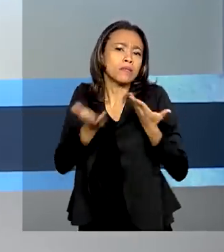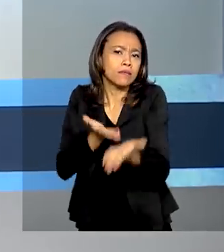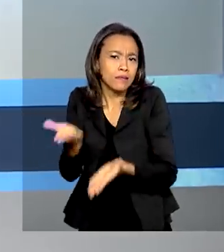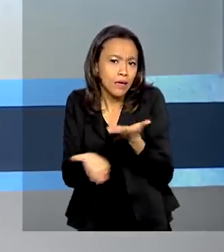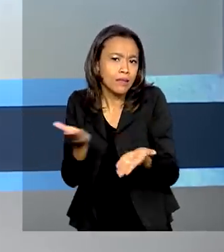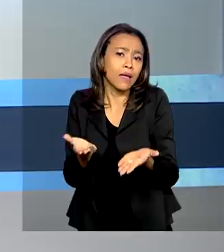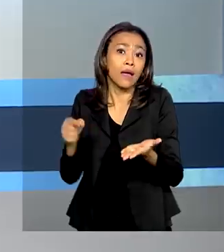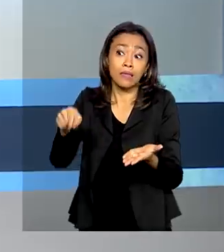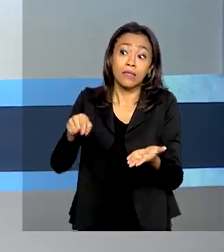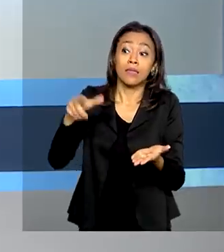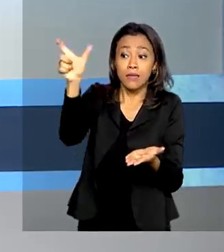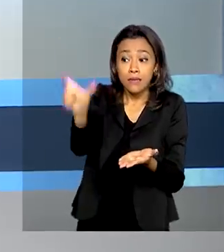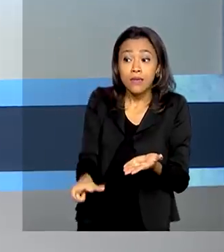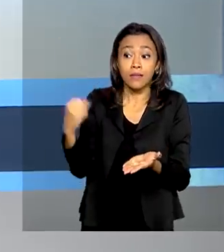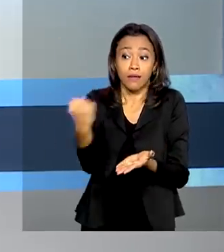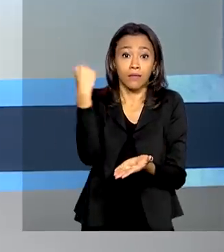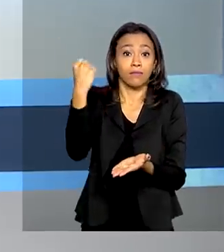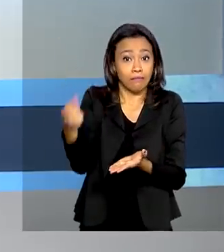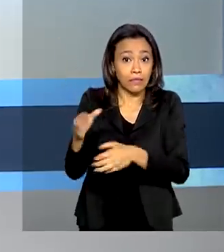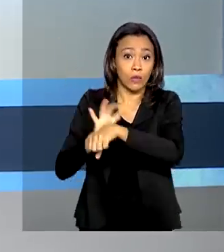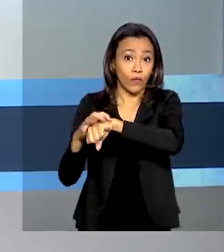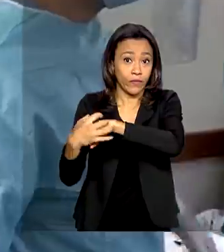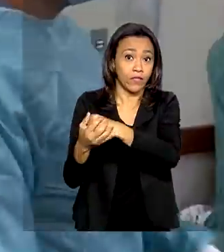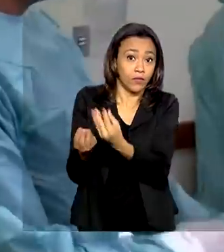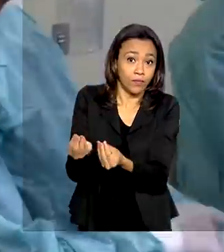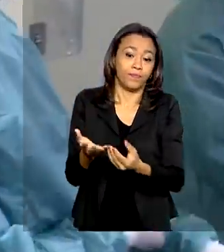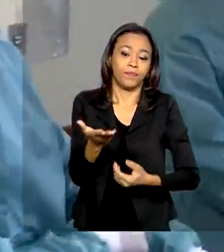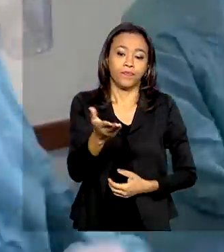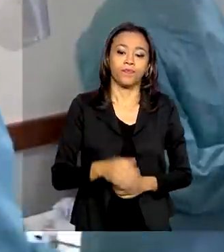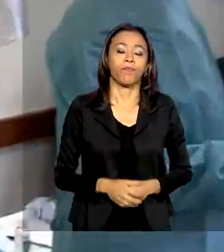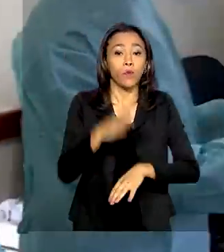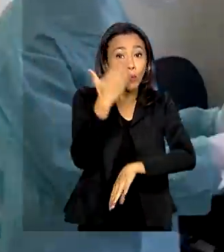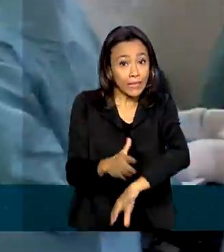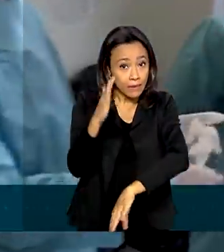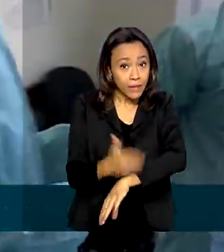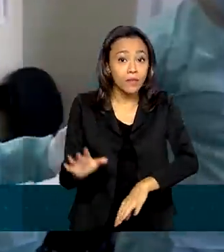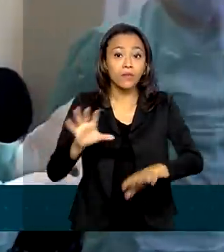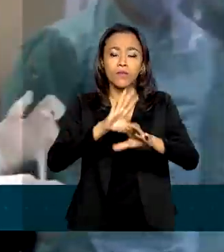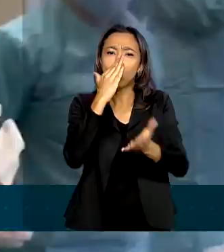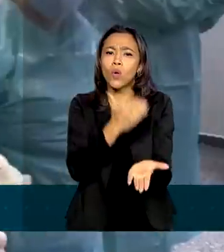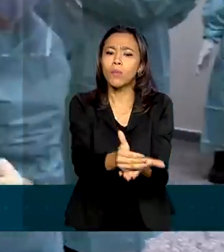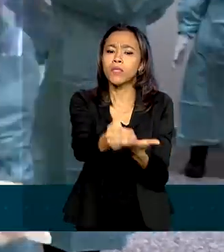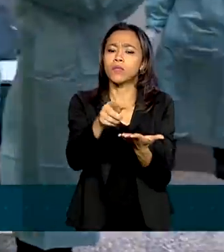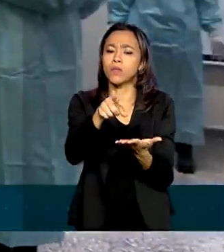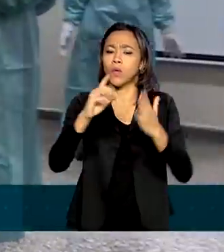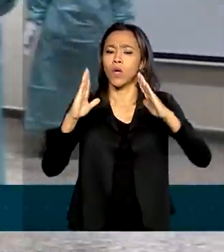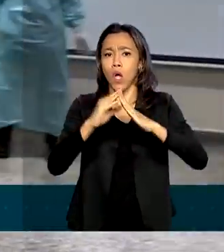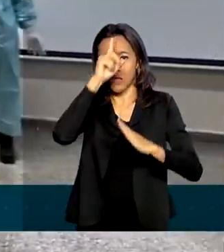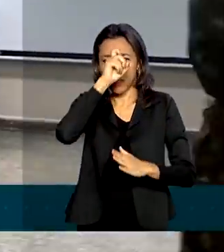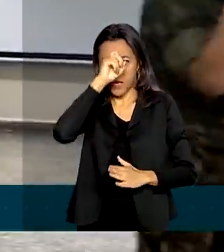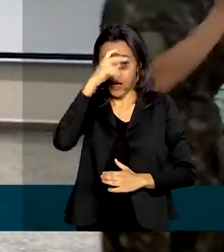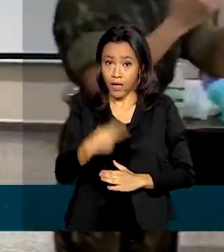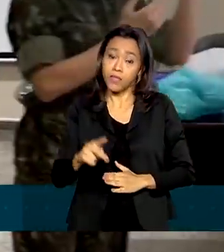intensivos com pacientes de Covid-19. O treinamento teve início em hospitais militares de